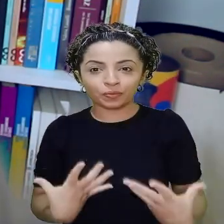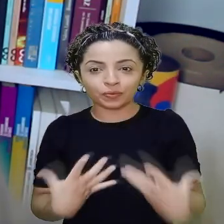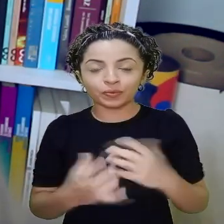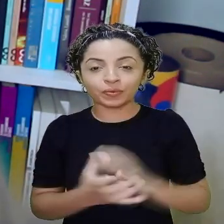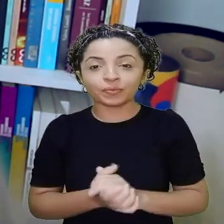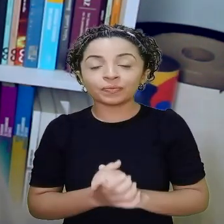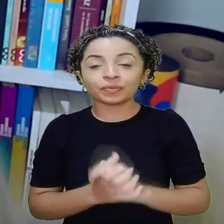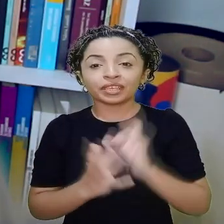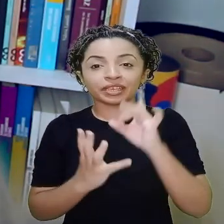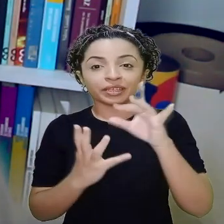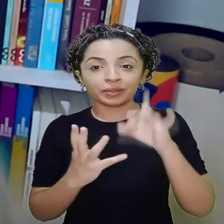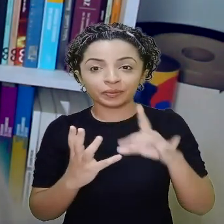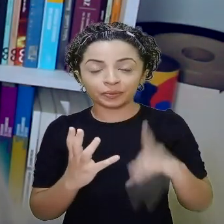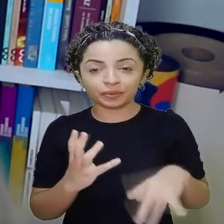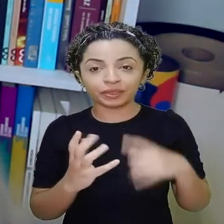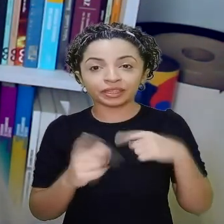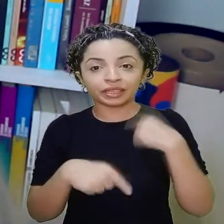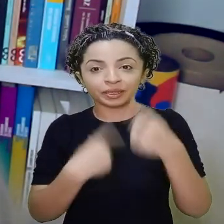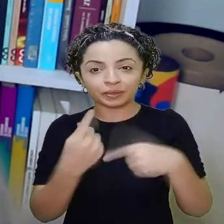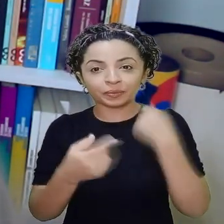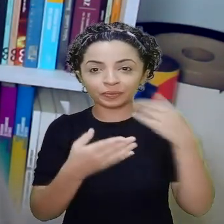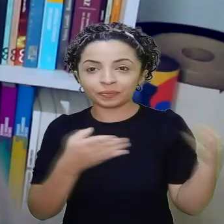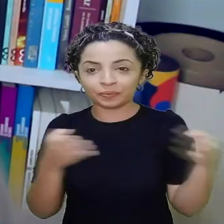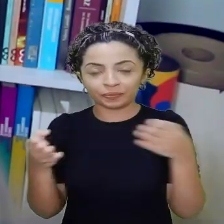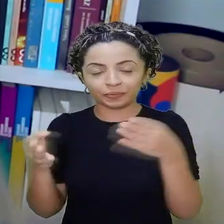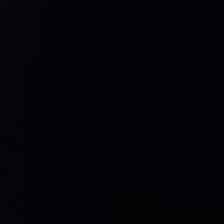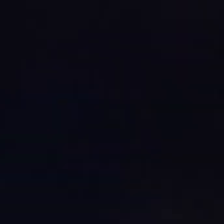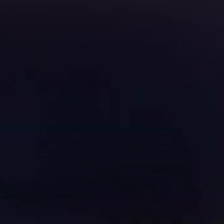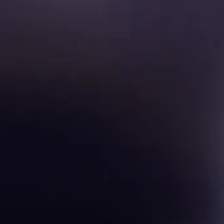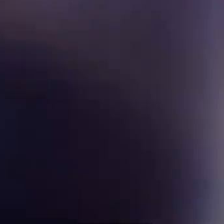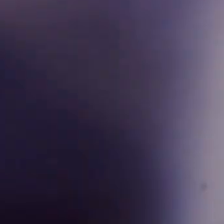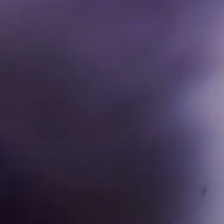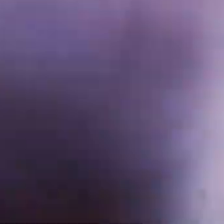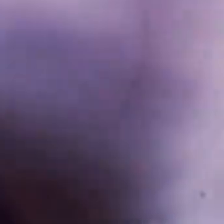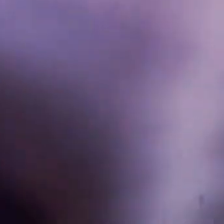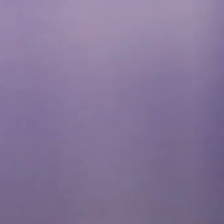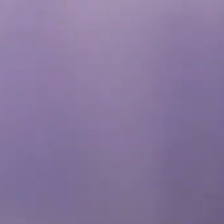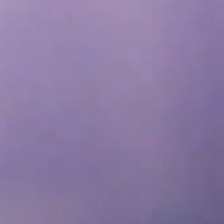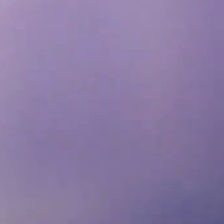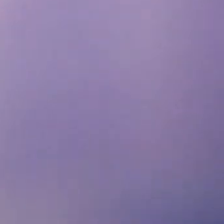gente vai falar de cada um desses livros logo depois da vinheta. Se liga aí.